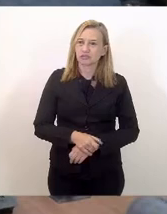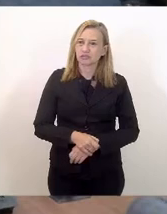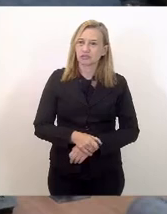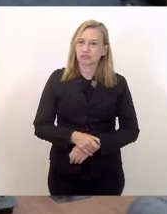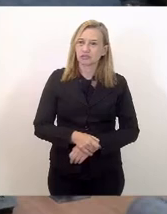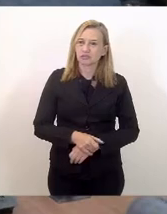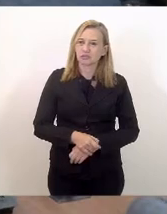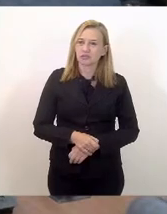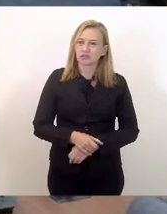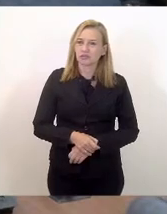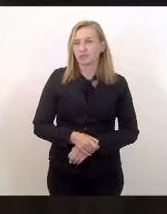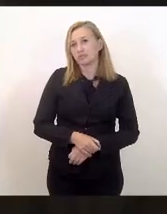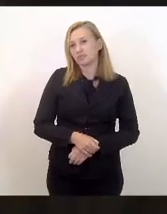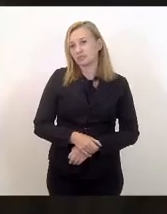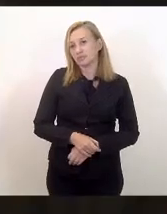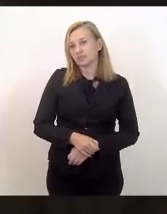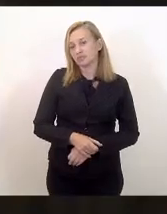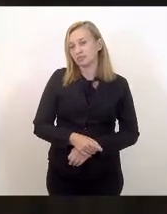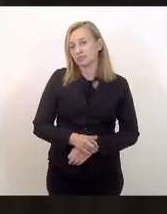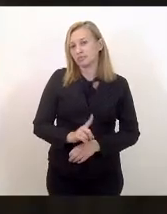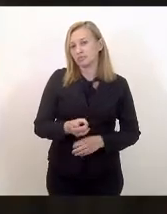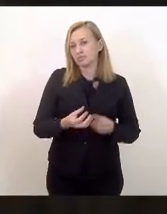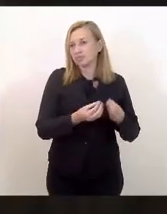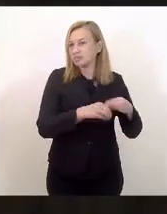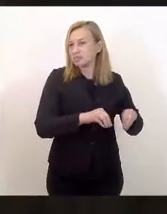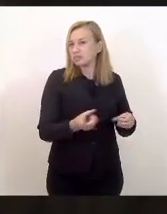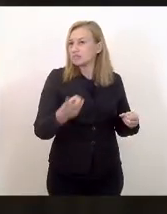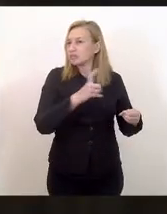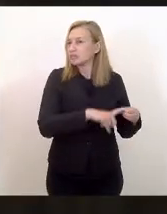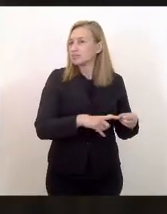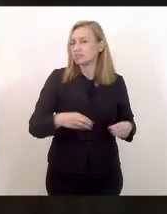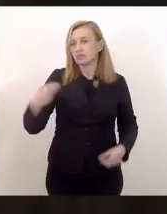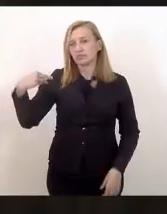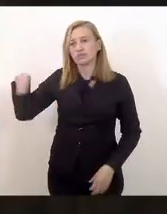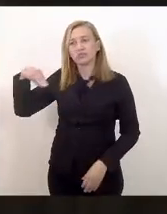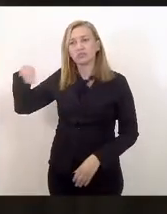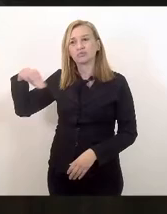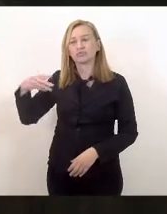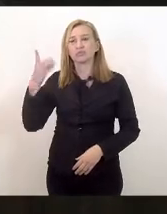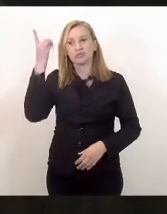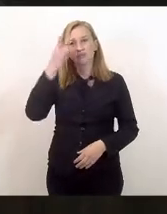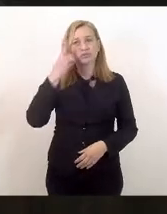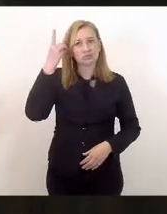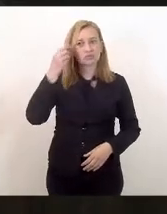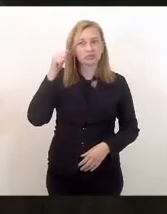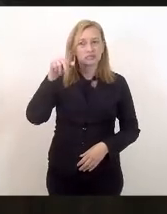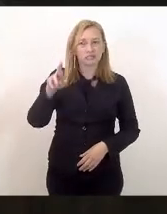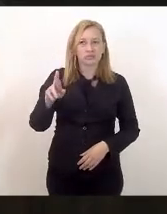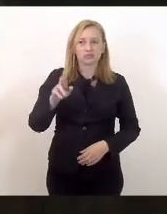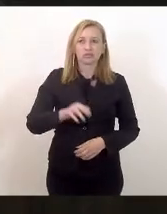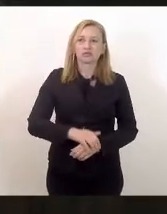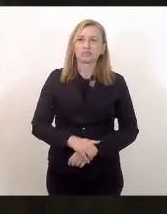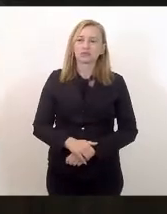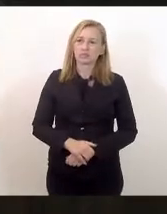eu vou, sem prejuízo de voltarmos ao MINC, deputado Rosenberg Reis.